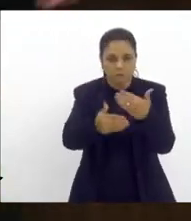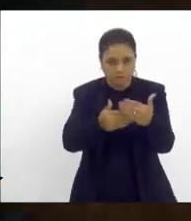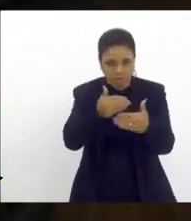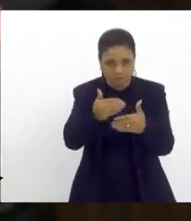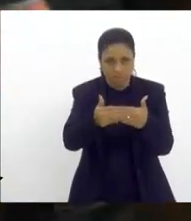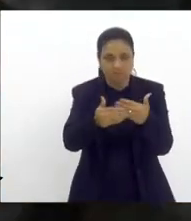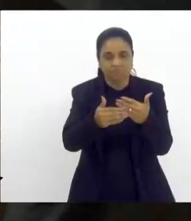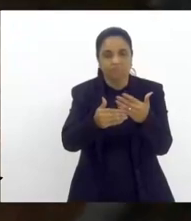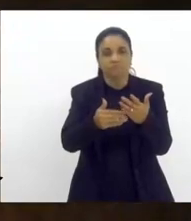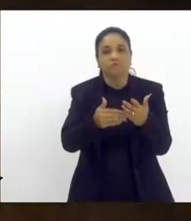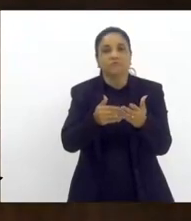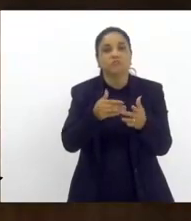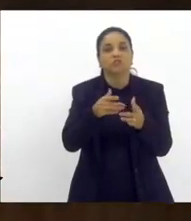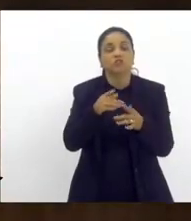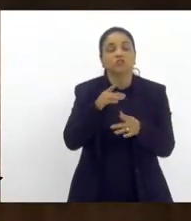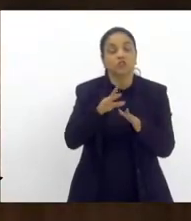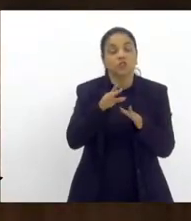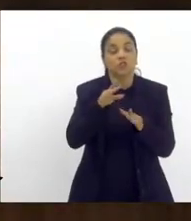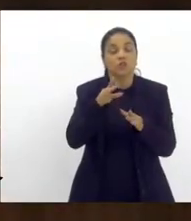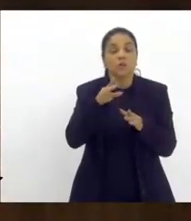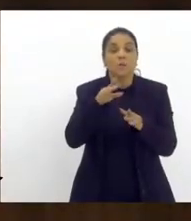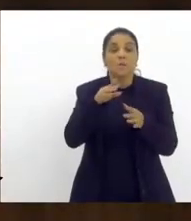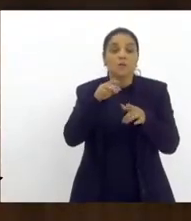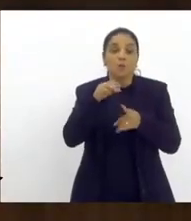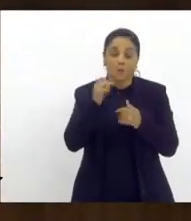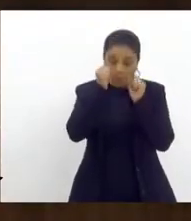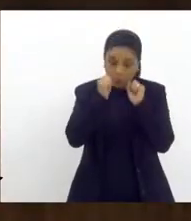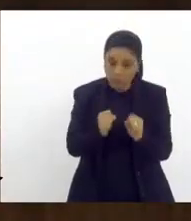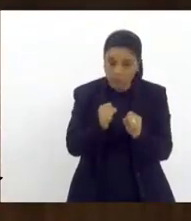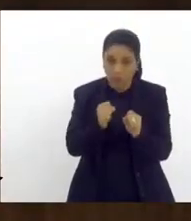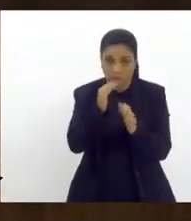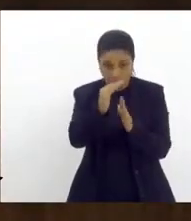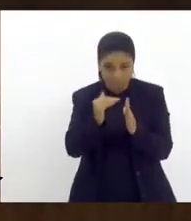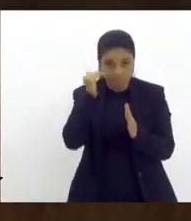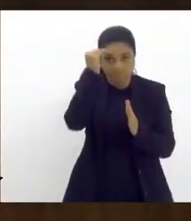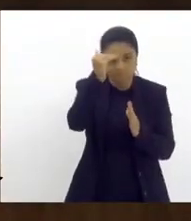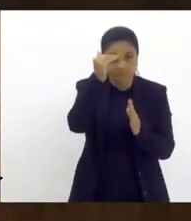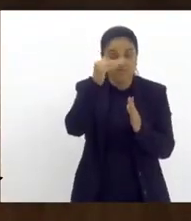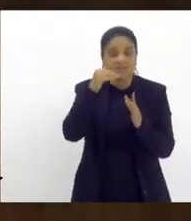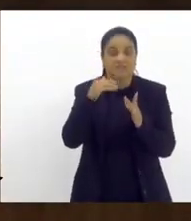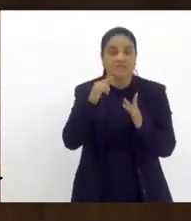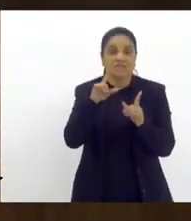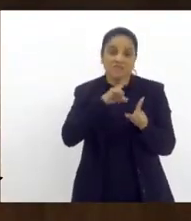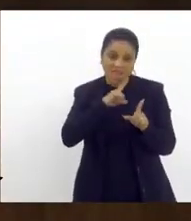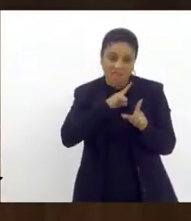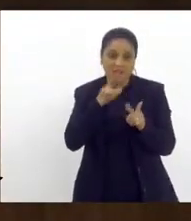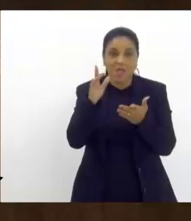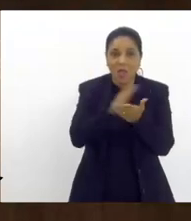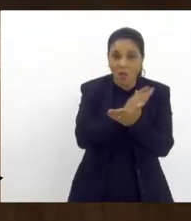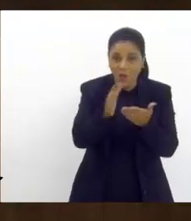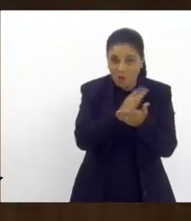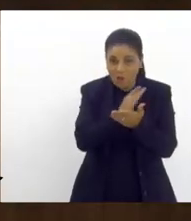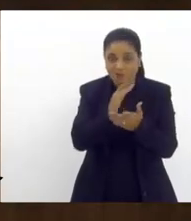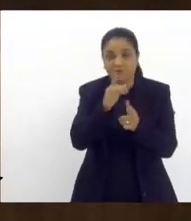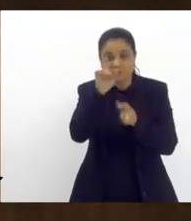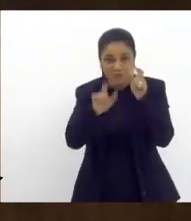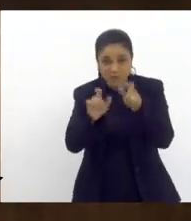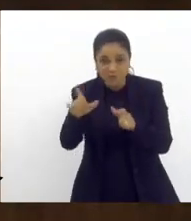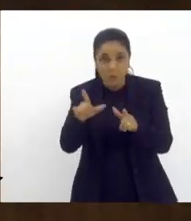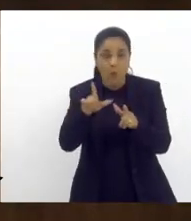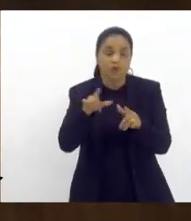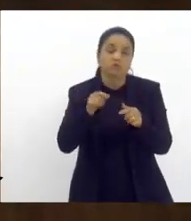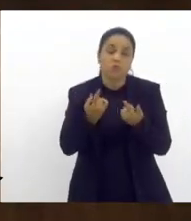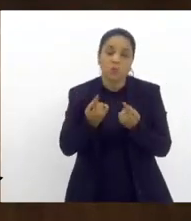manutenção de ordem do Poder instituído que quer manter privilégios em detrimento da fome